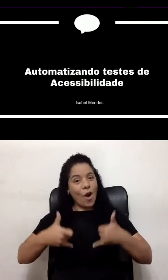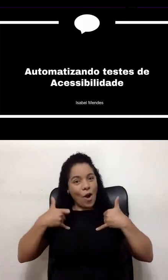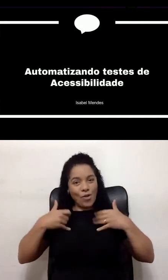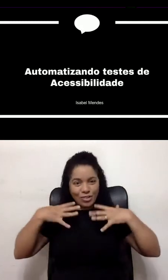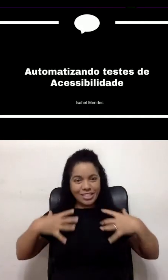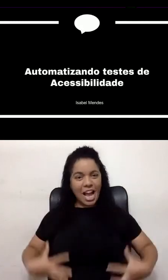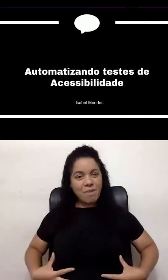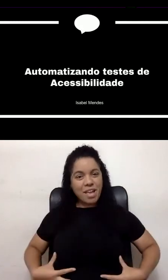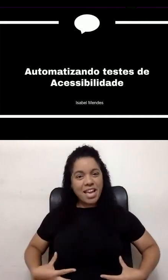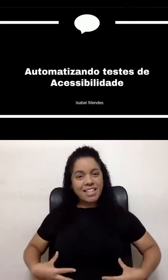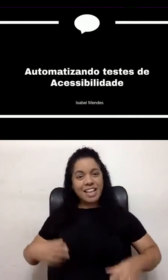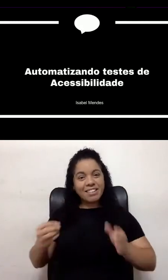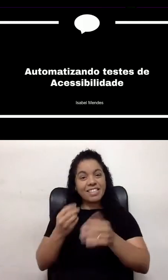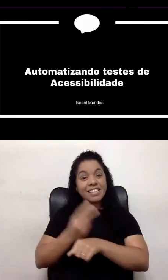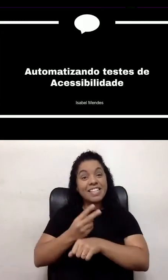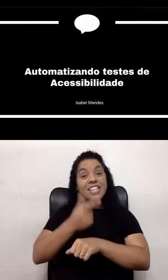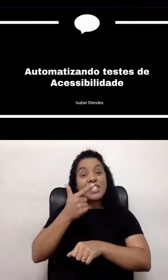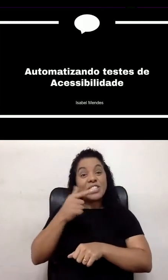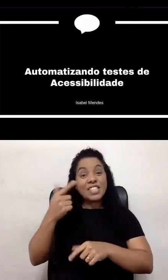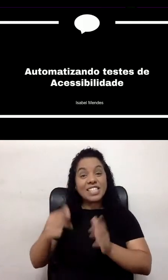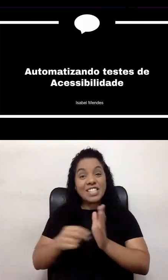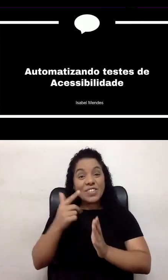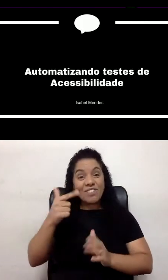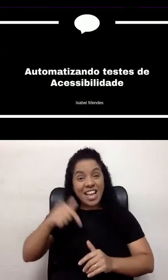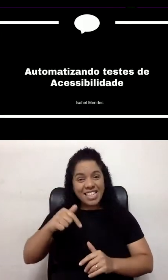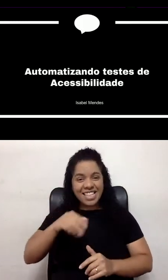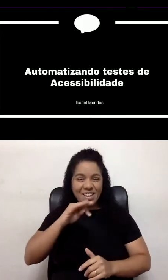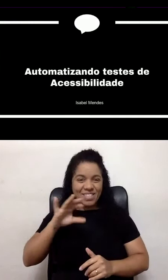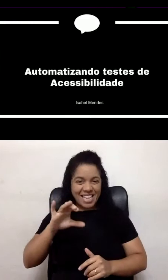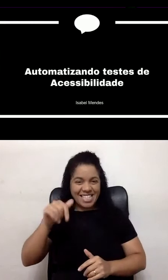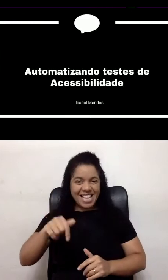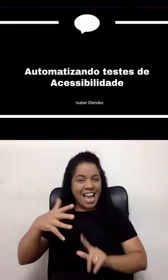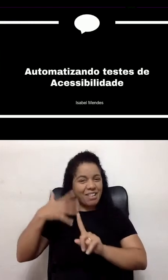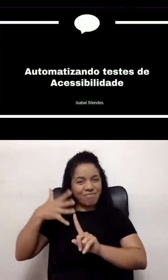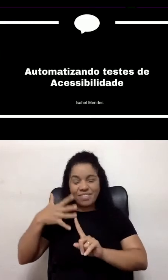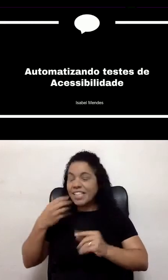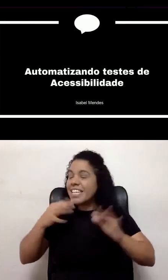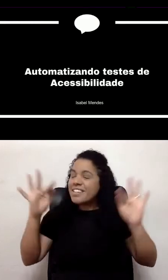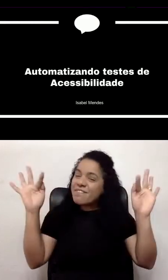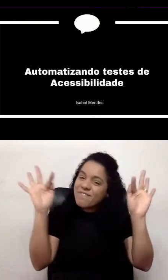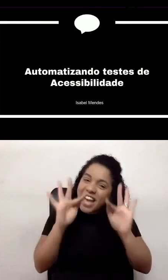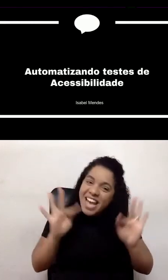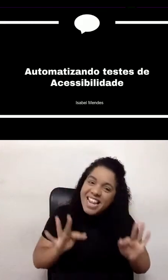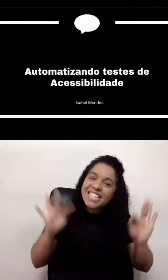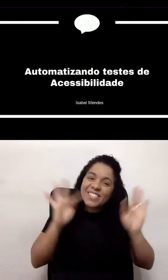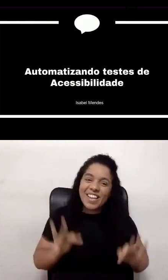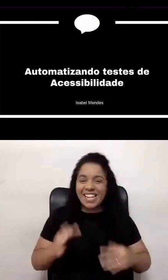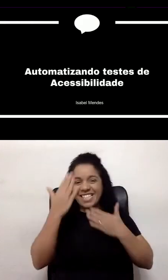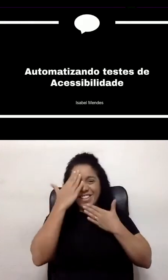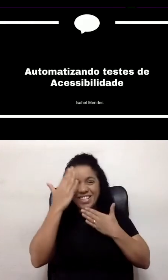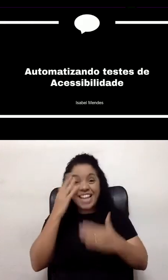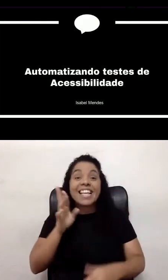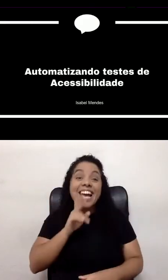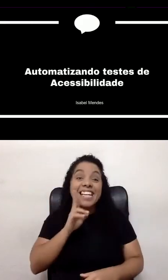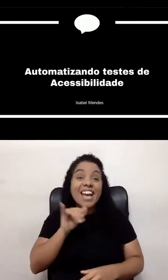meu bicampeonato aqui no MTC, que estou aqui pela segunda vez e muito feliz, muito obrigada. Raquel, se eu